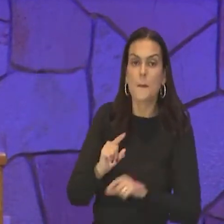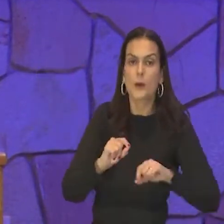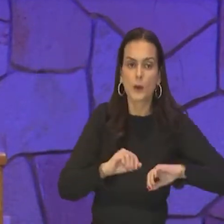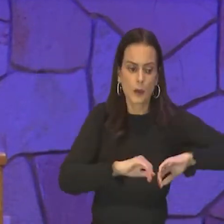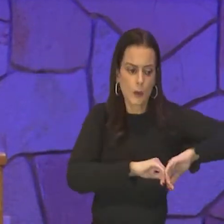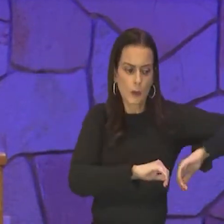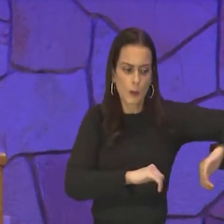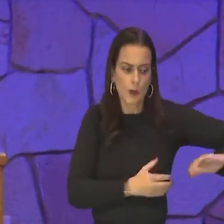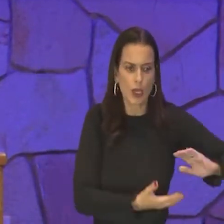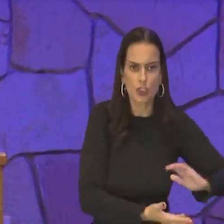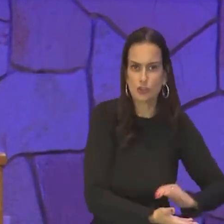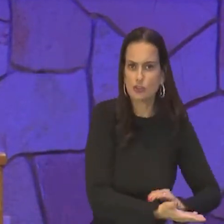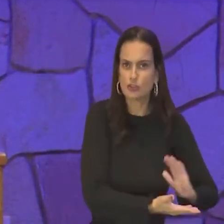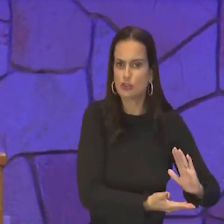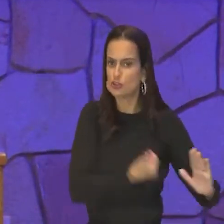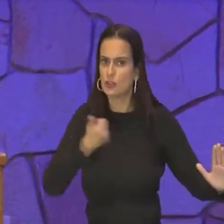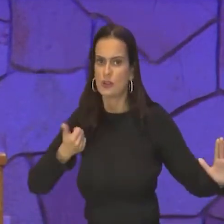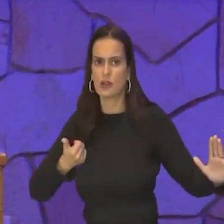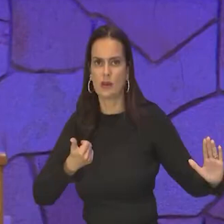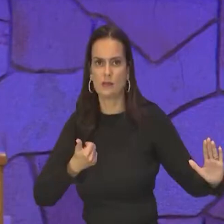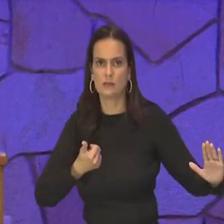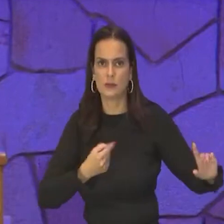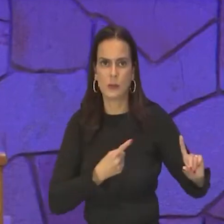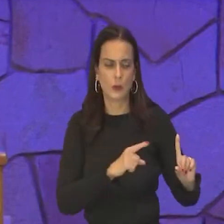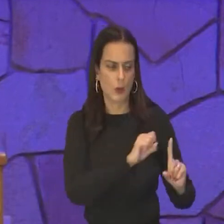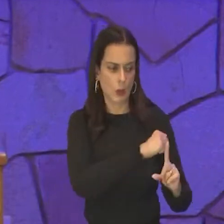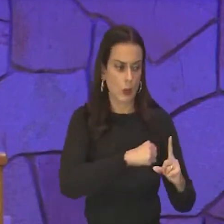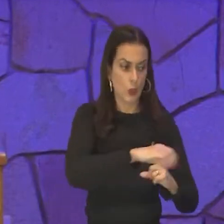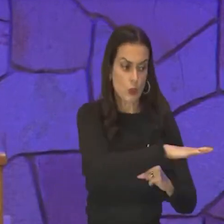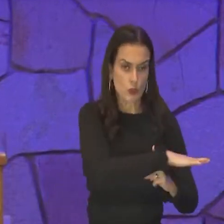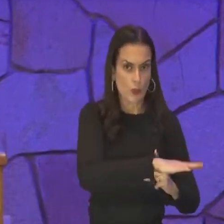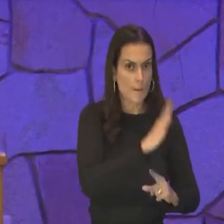arrancar, nos tirar deste mundo perverso.